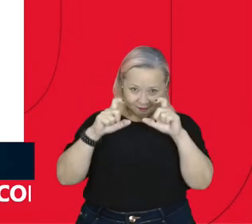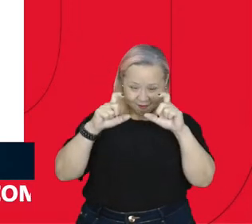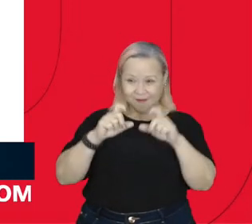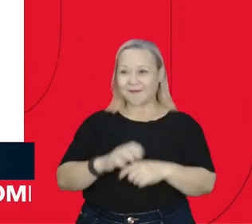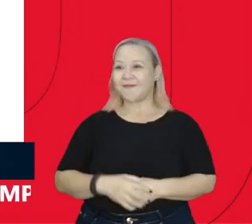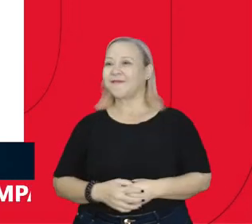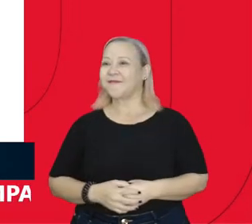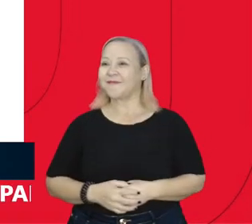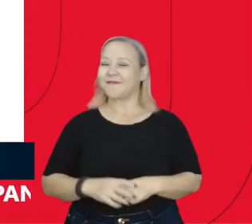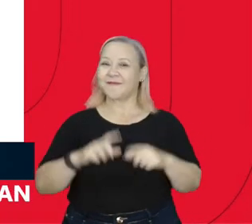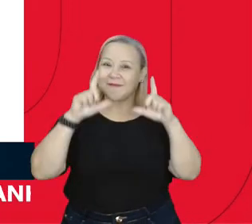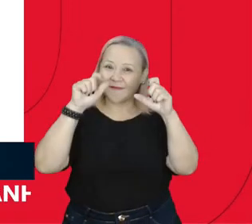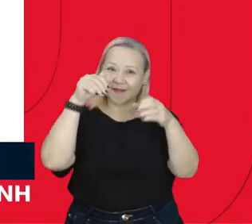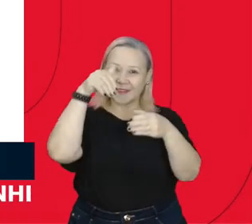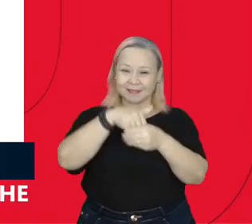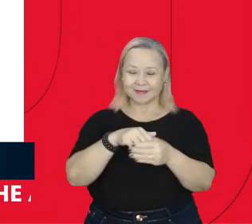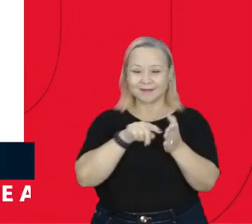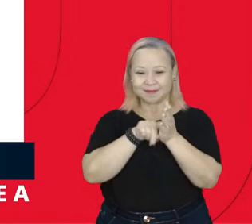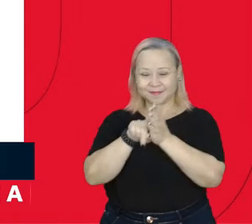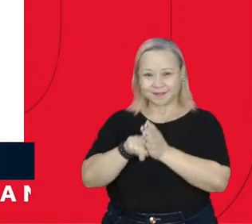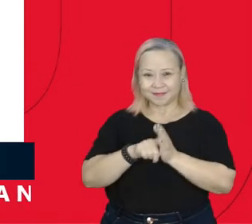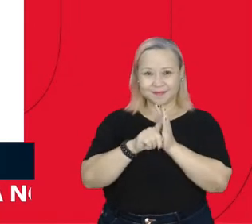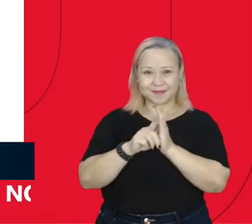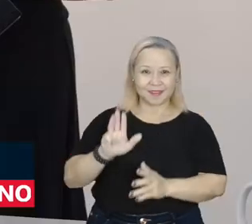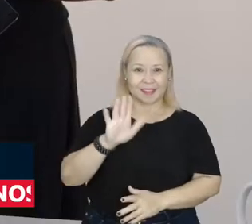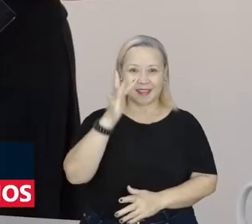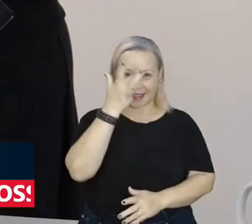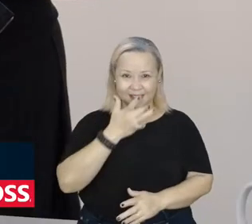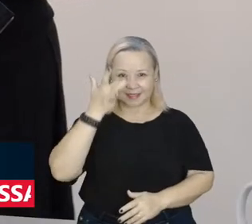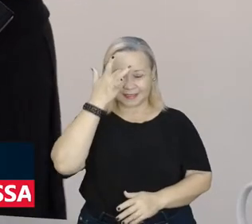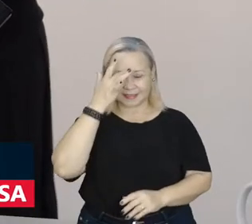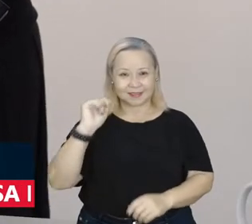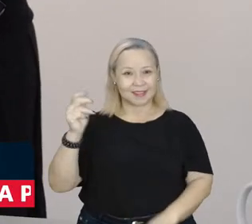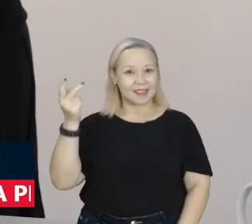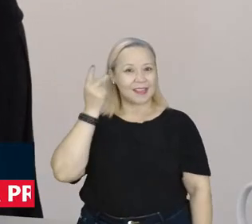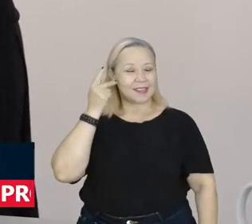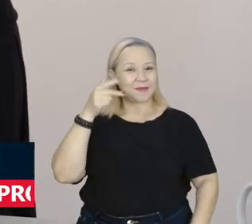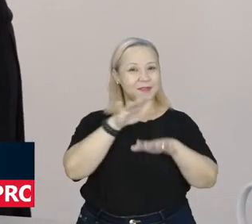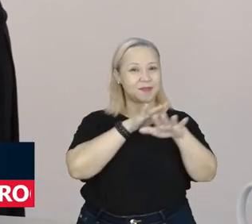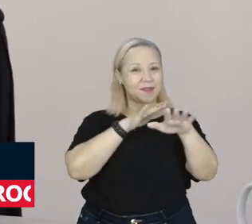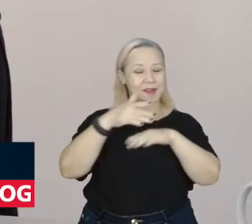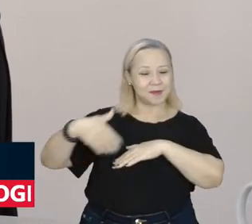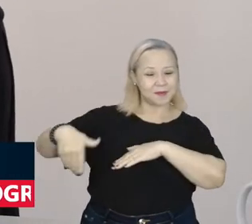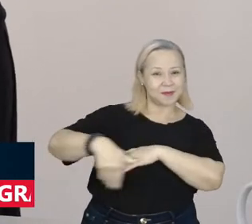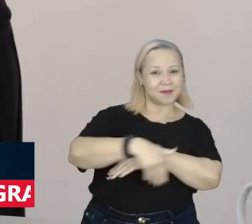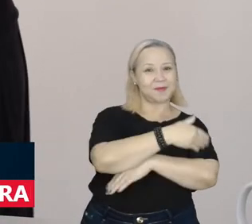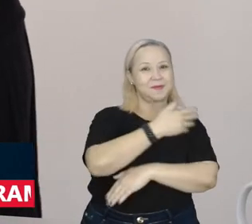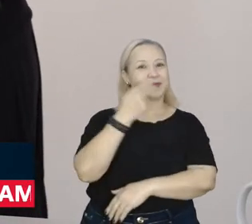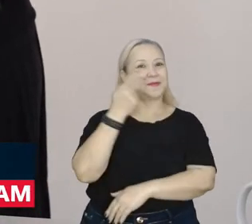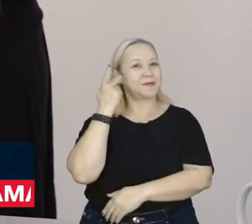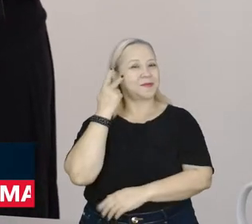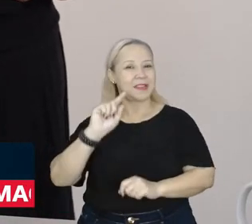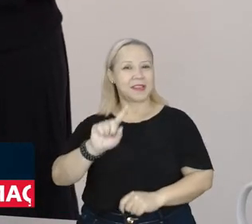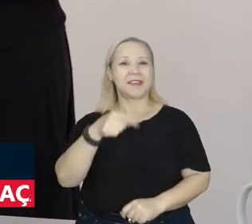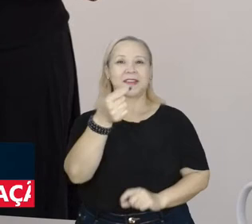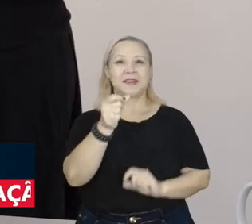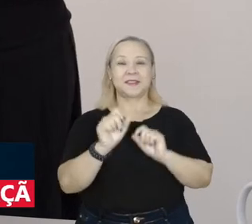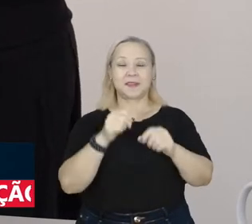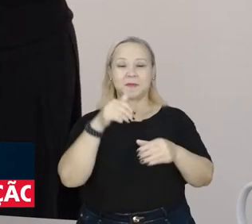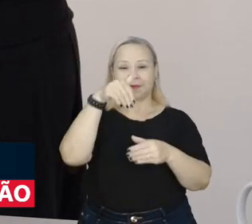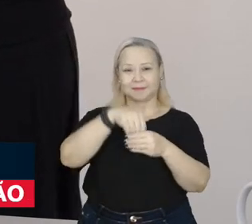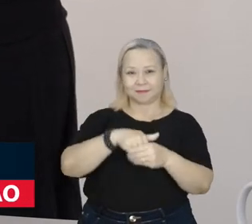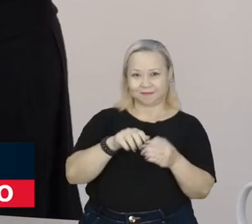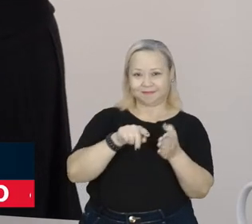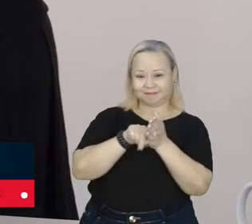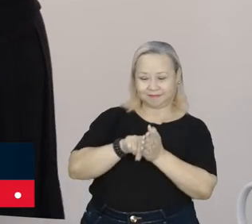após a apuração, Haddad e Lula, lá em São Paulo, no ato na Avenida Paulista, logo depois da apuração.